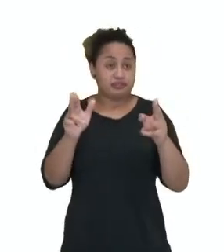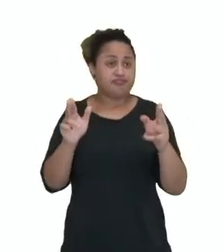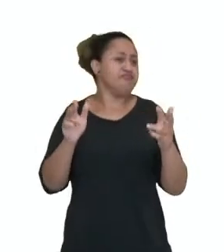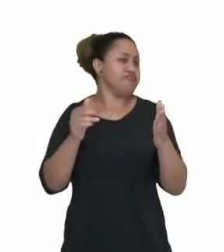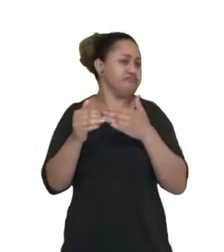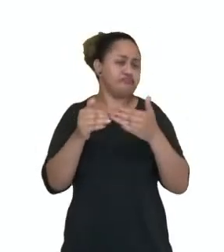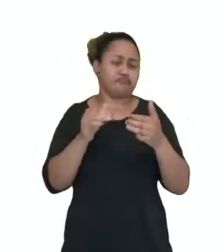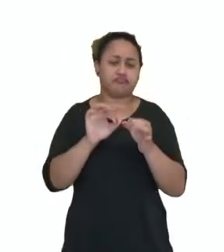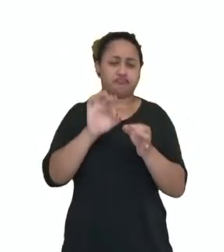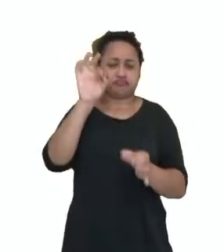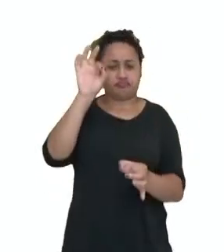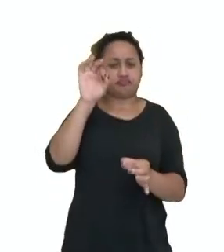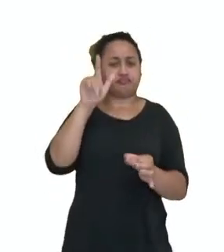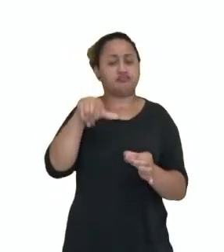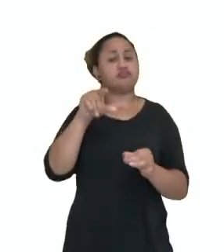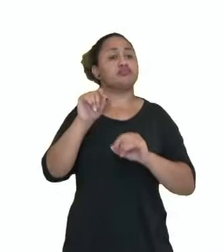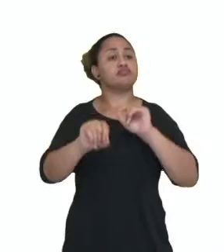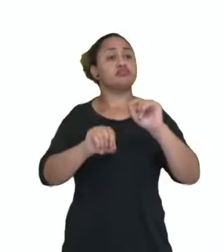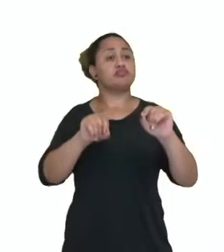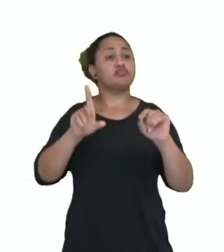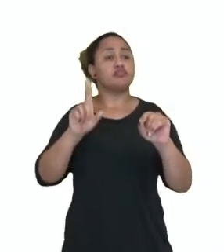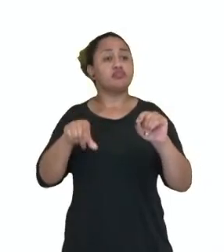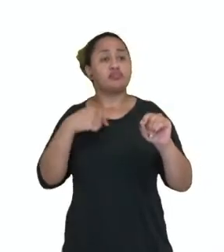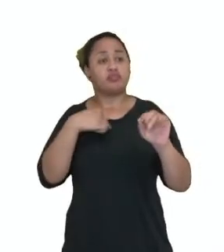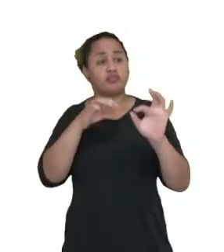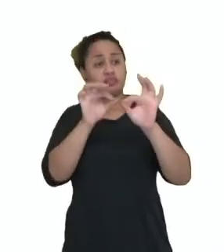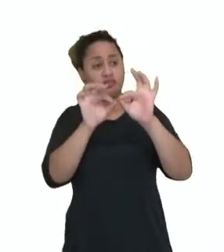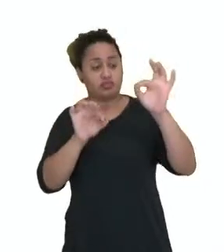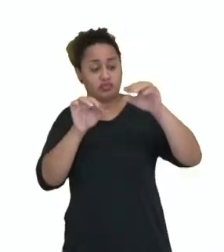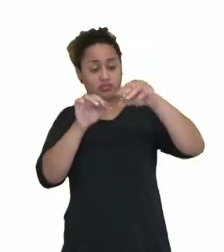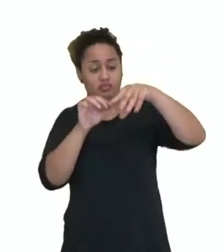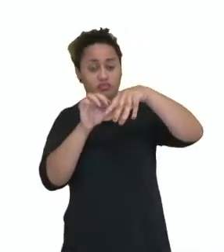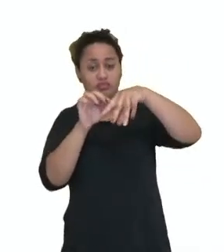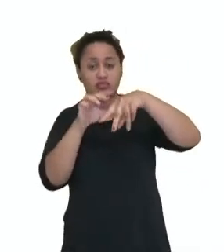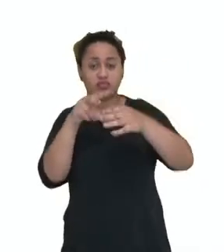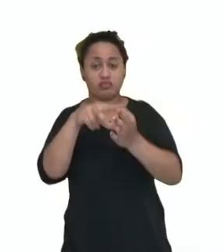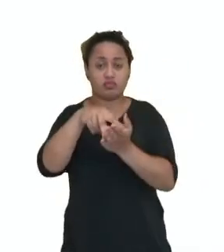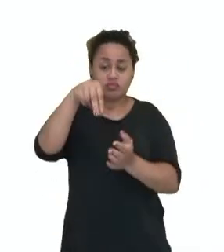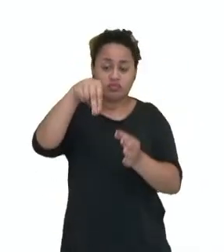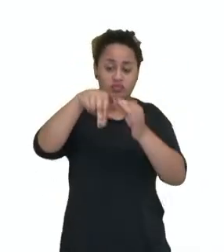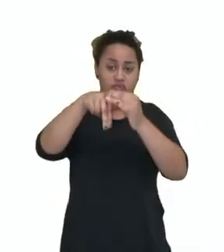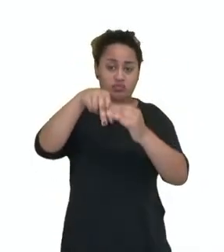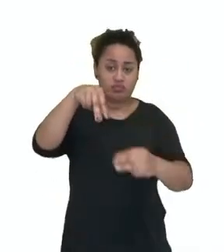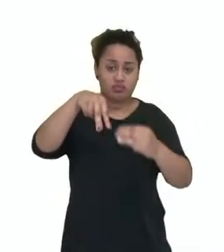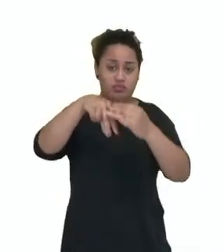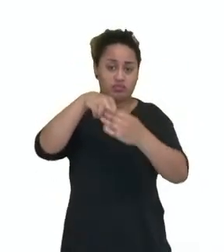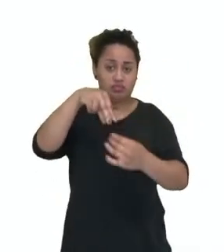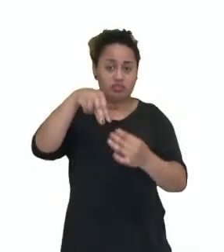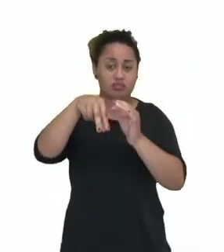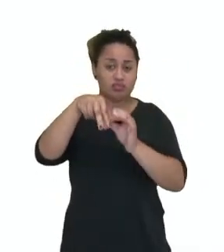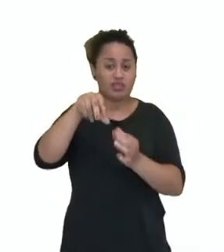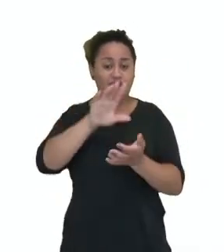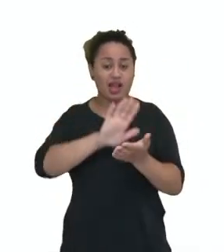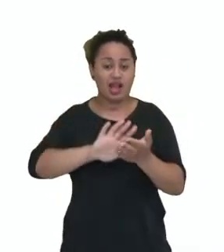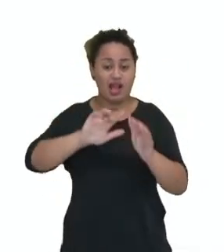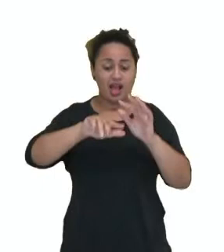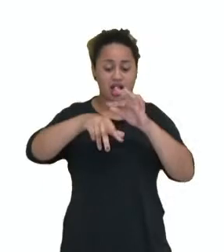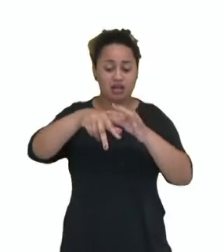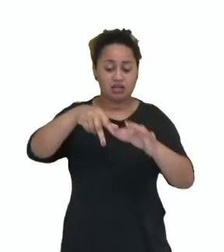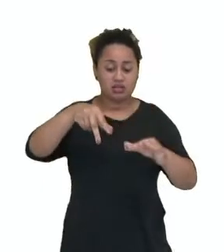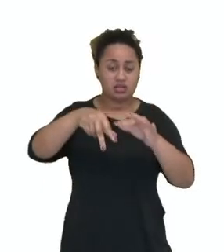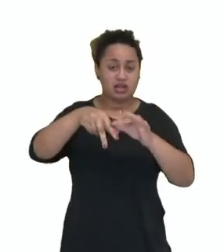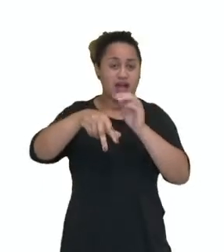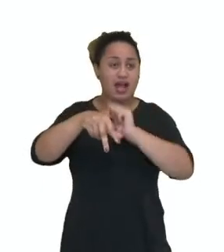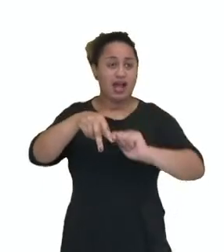qualquer que seja essa altura, se as secções possuírem sempre a mesma área, concluímos que o